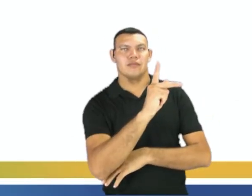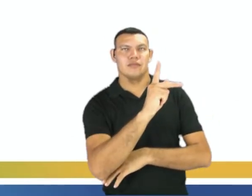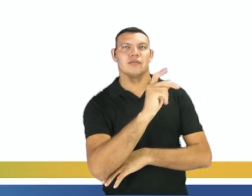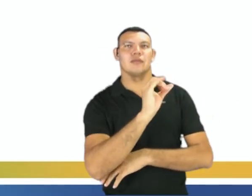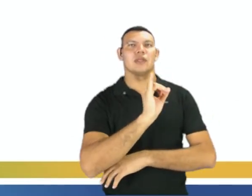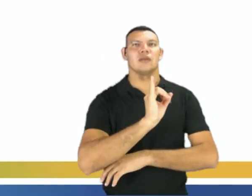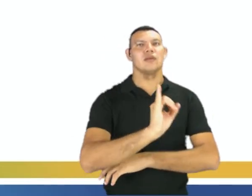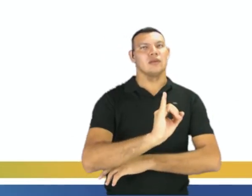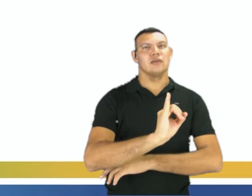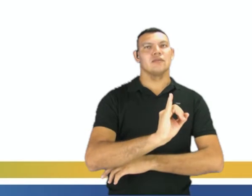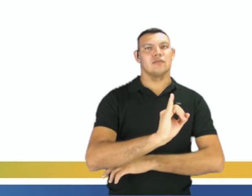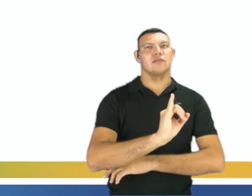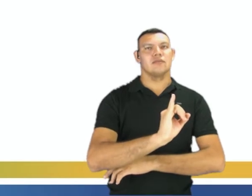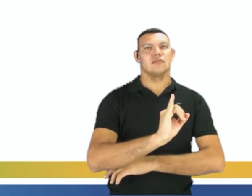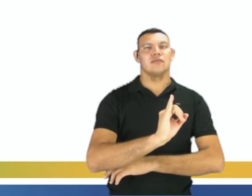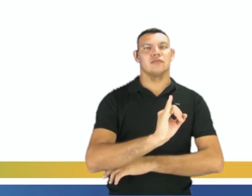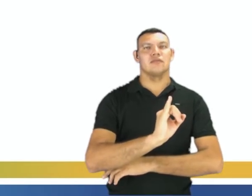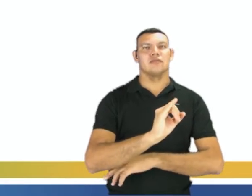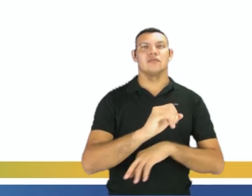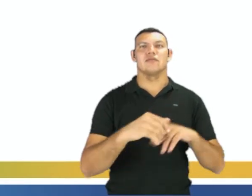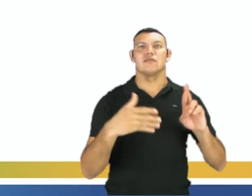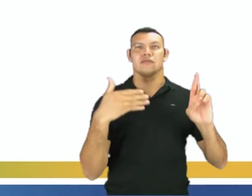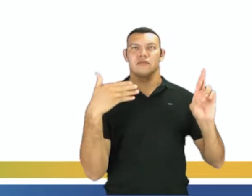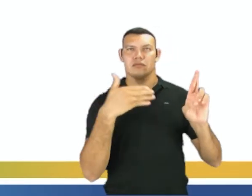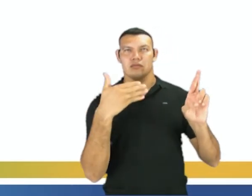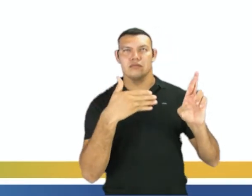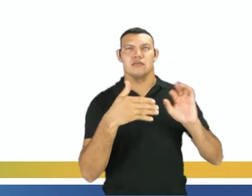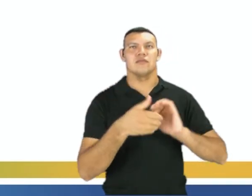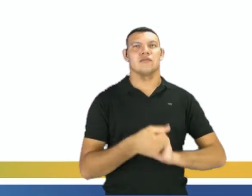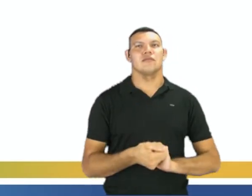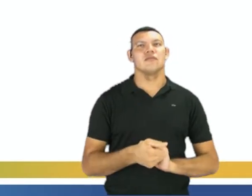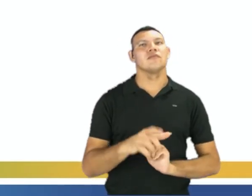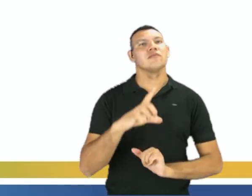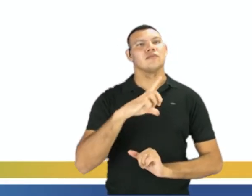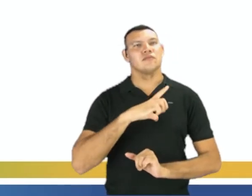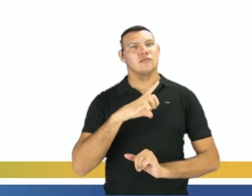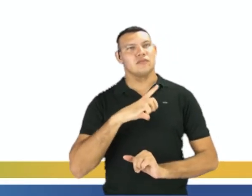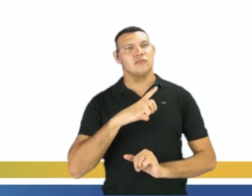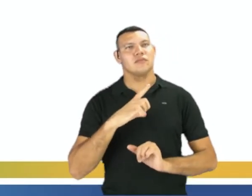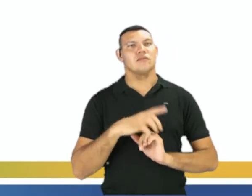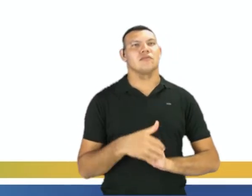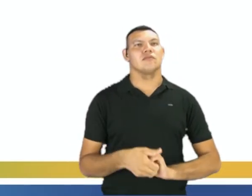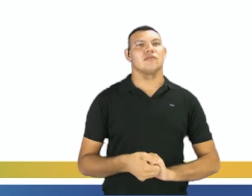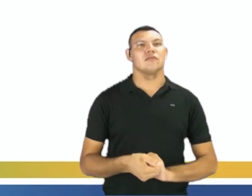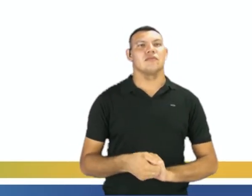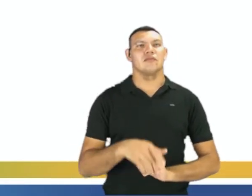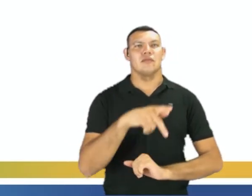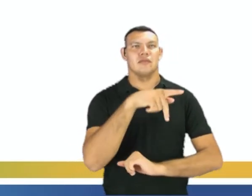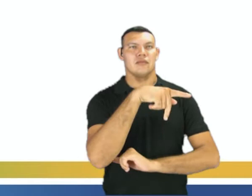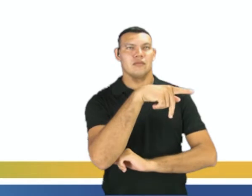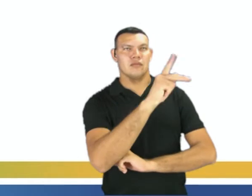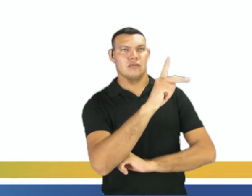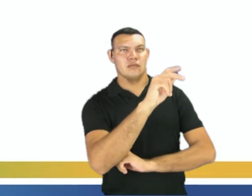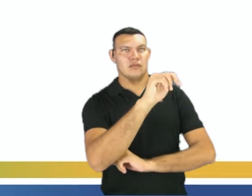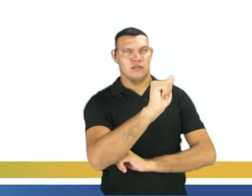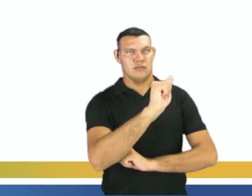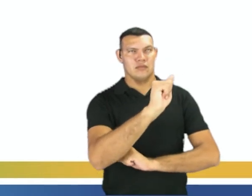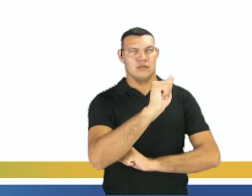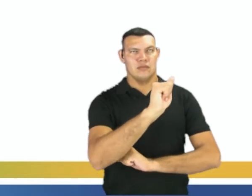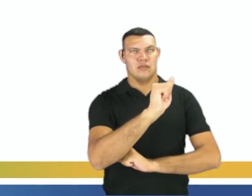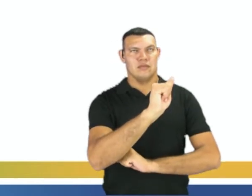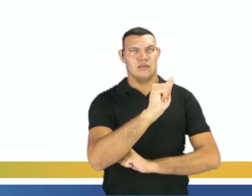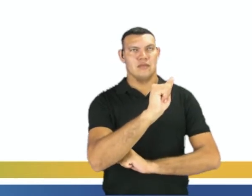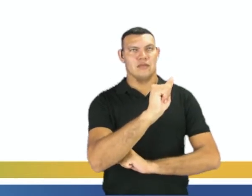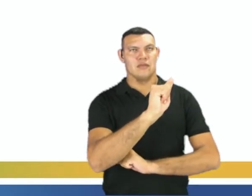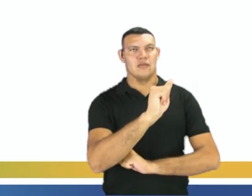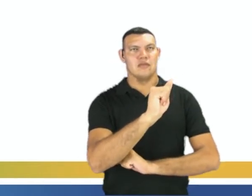de equilíbrio e o I para representar o iônico. Então, nós temos aqui, quando a gente tiver a ionização dos ácidos, a gente pode